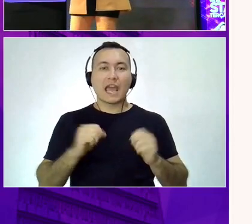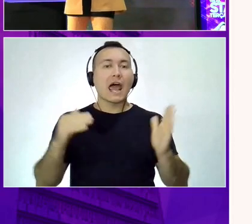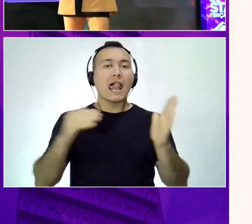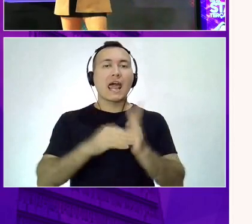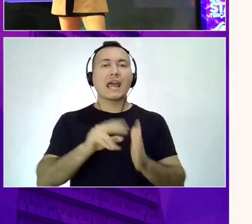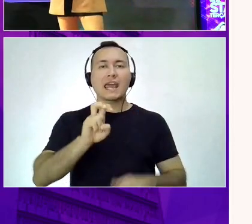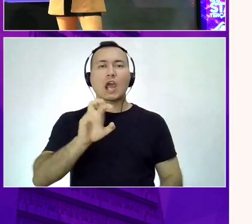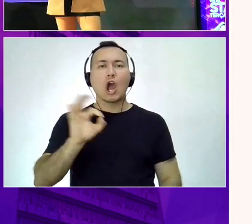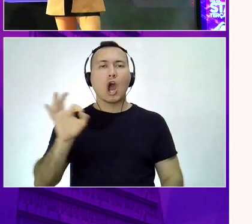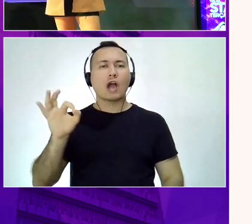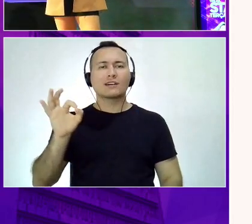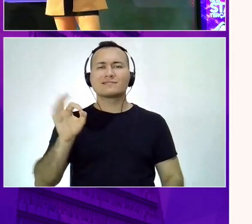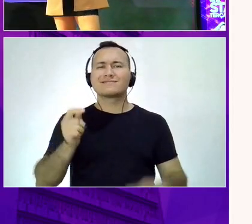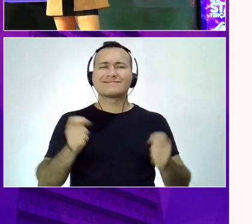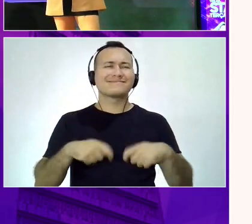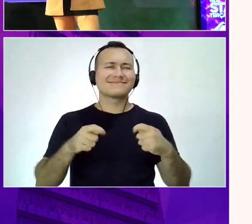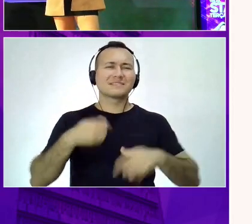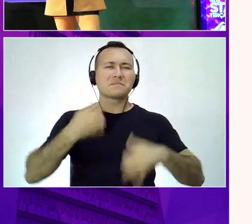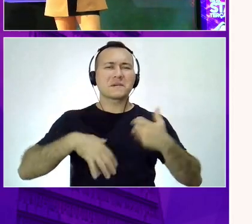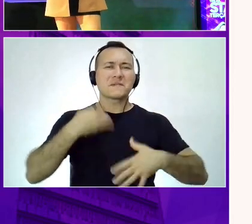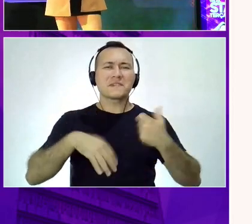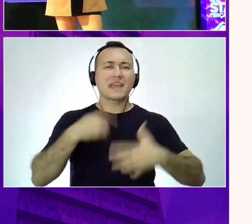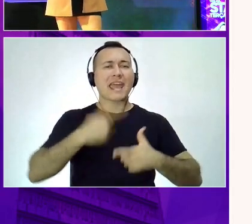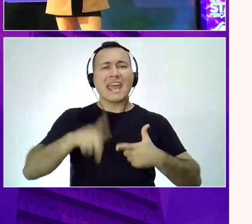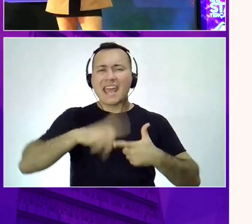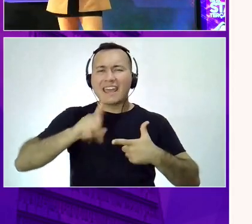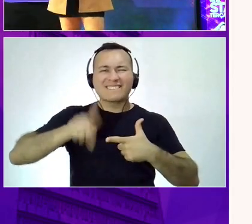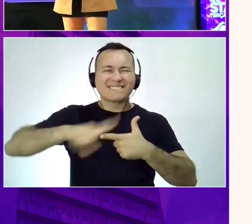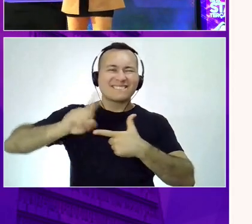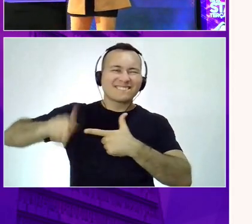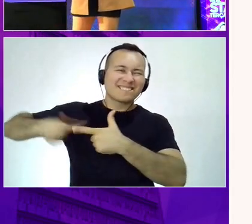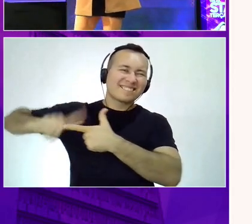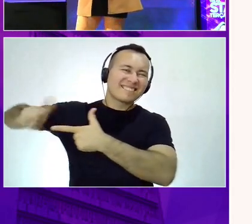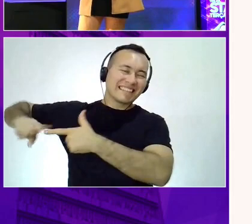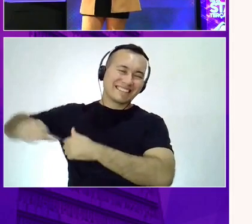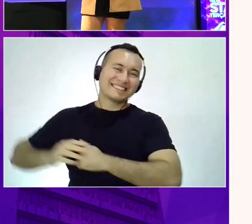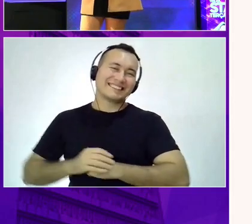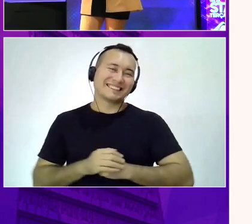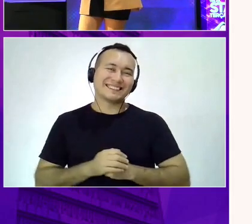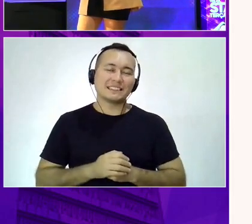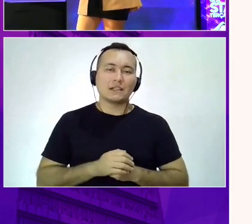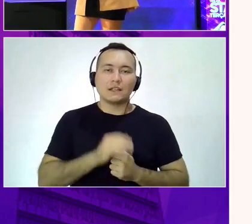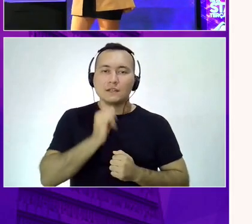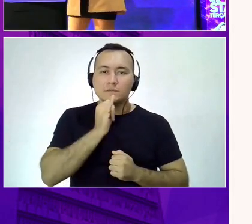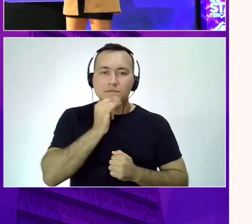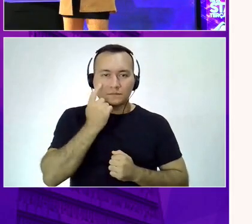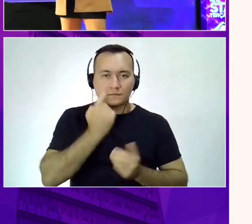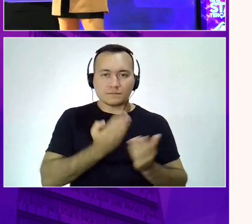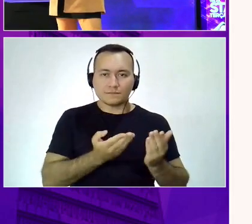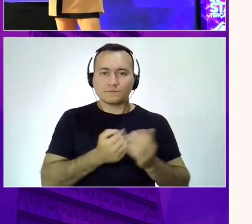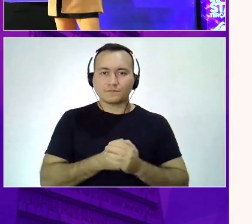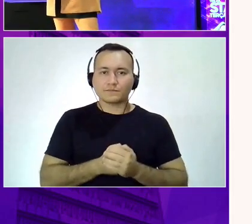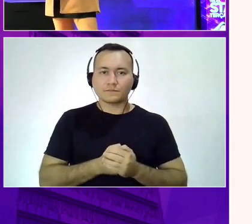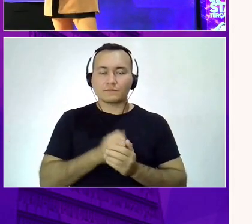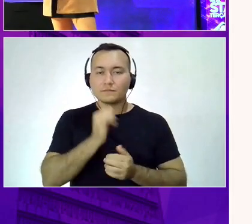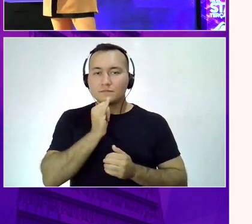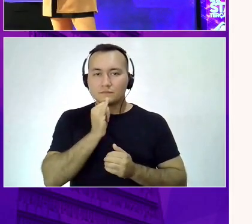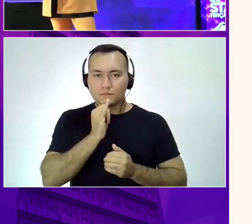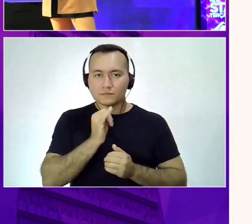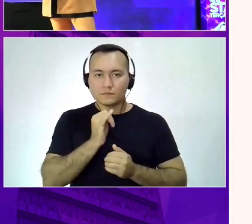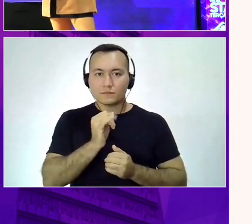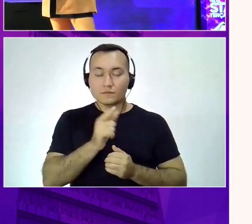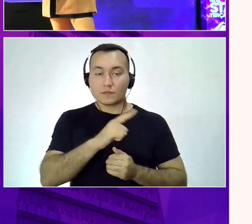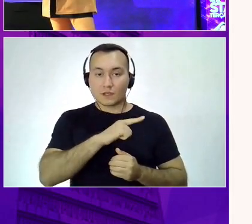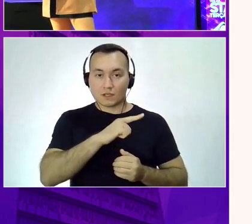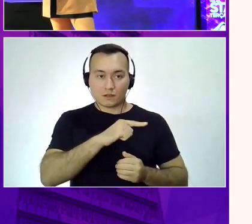problema que a gente tem é consistência eventual. O que significa isso? Imagina que você tem um sistema de pagamento